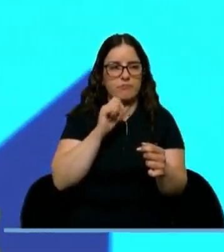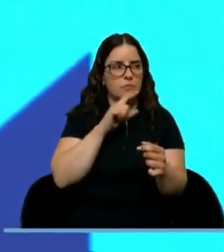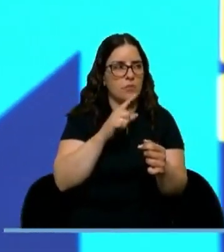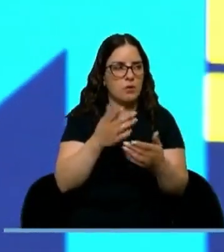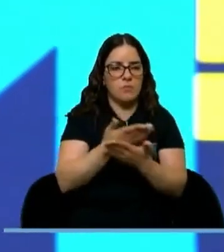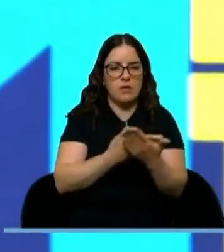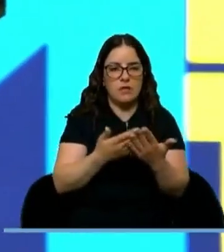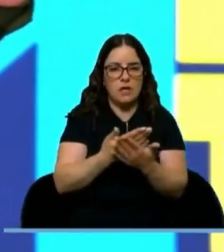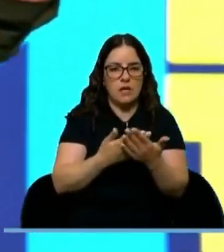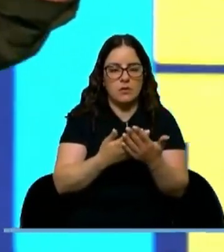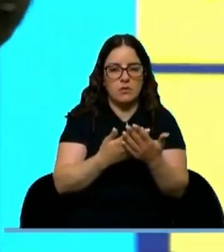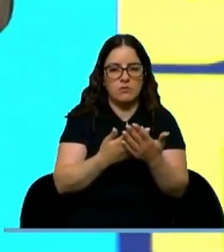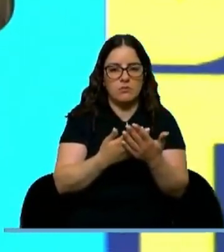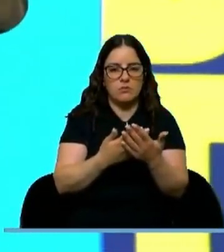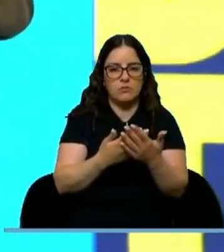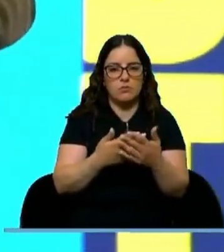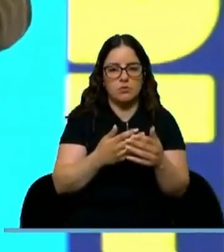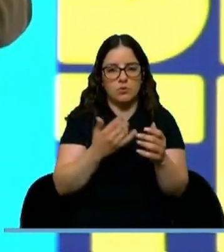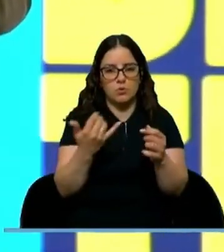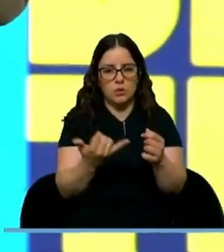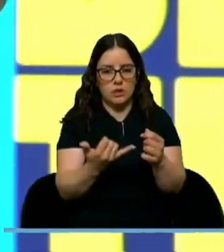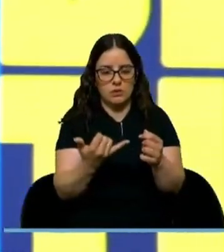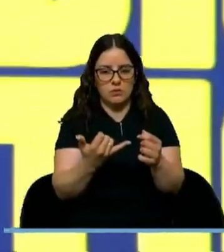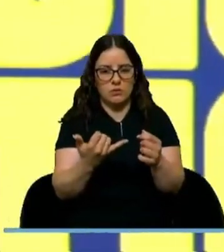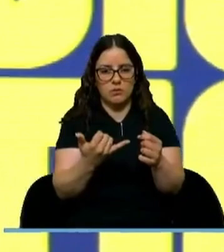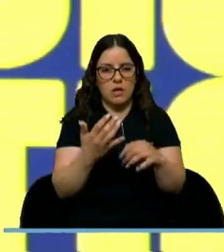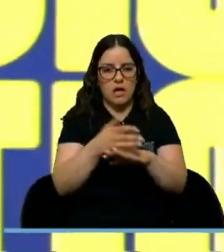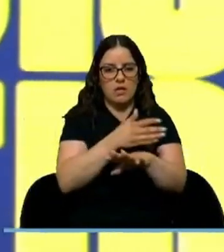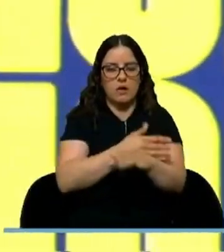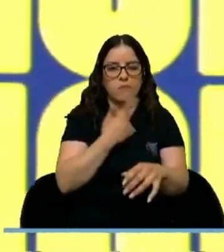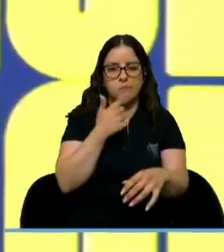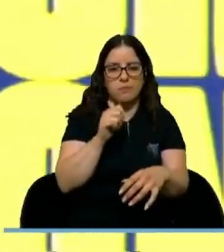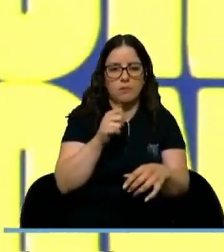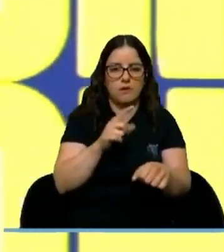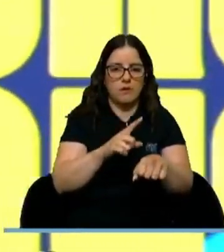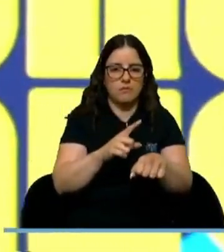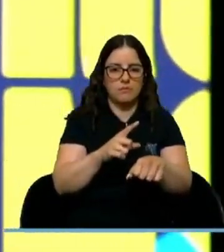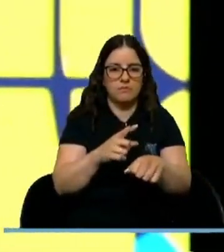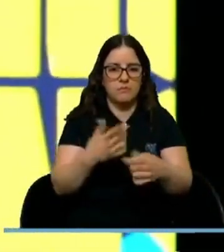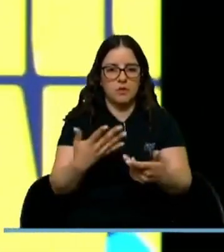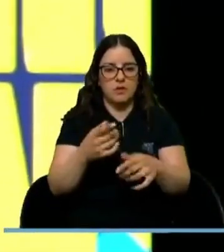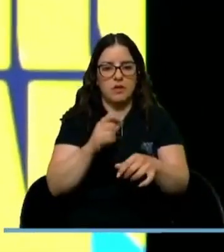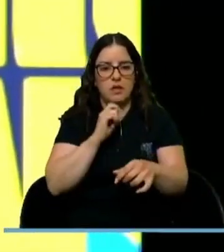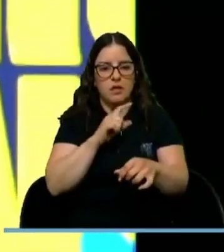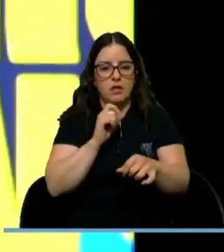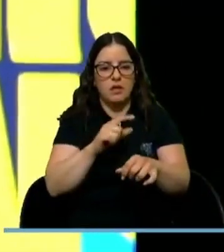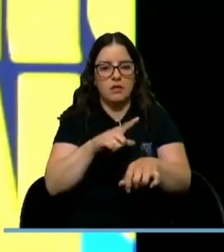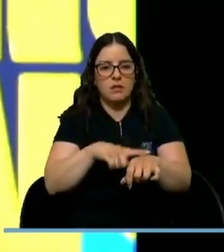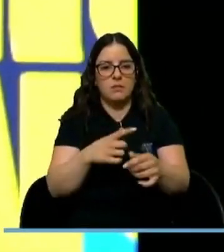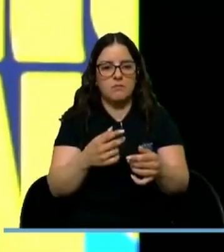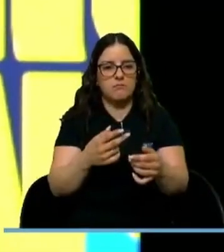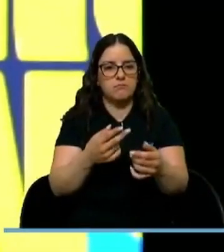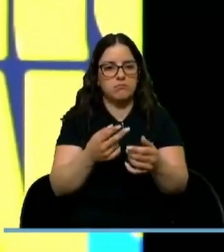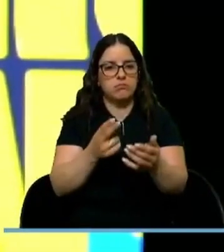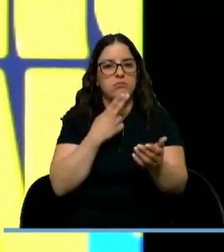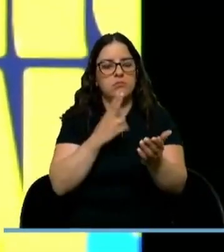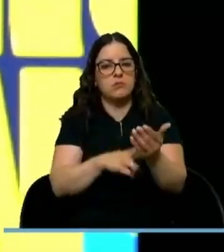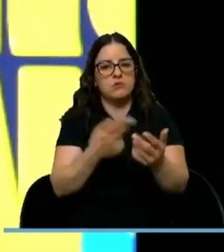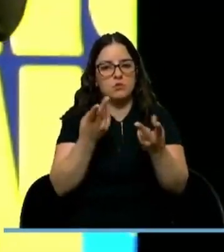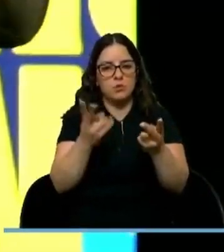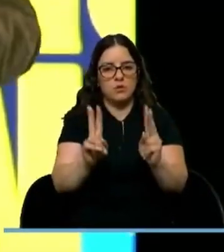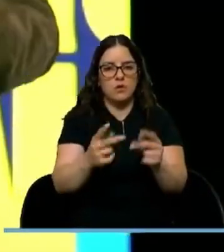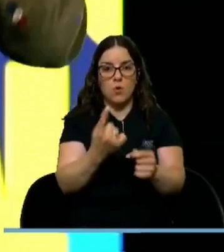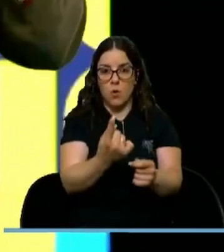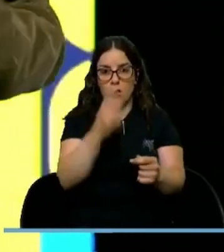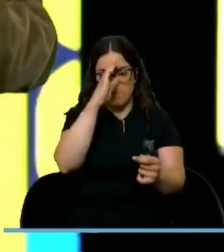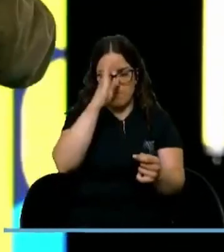não podíamos ter antes, em tempo real, disponíveis para que a economia se torne mais eficiente. E há uma coisa que nós sabemos. Se